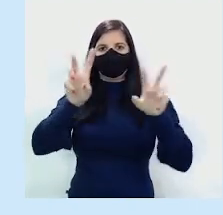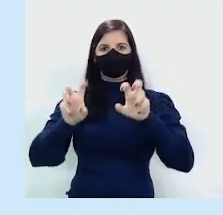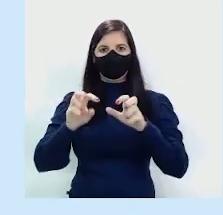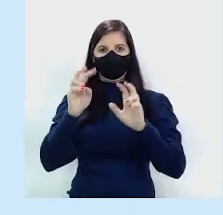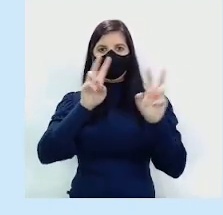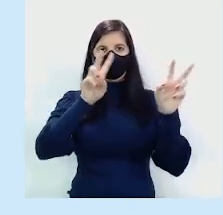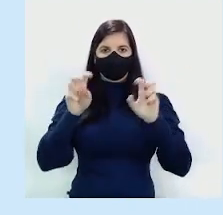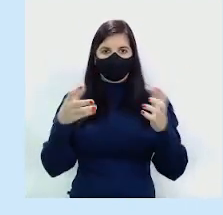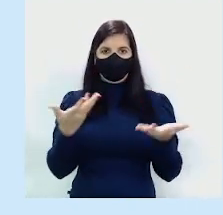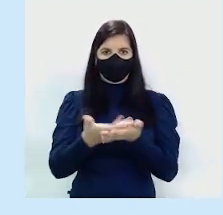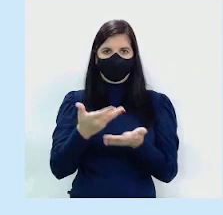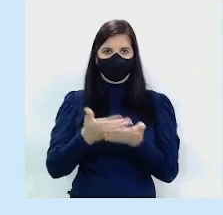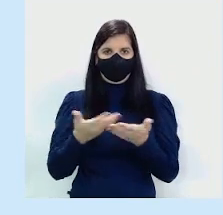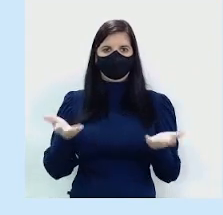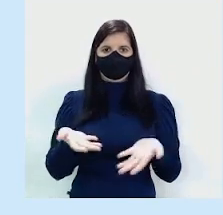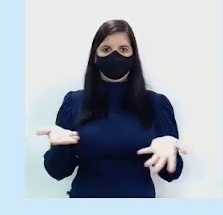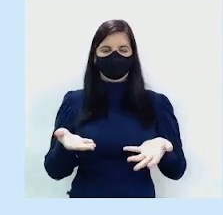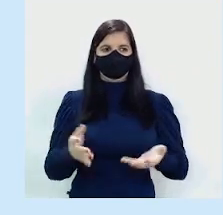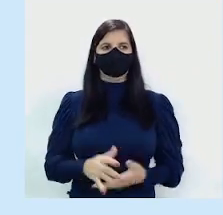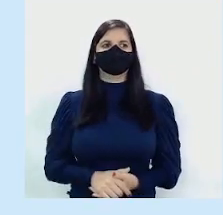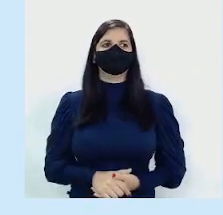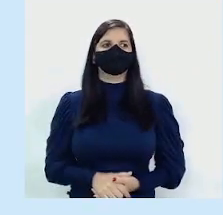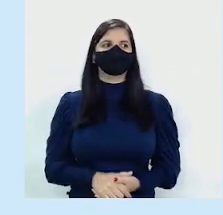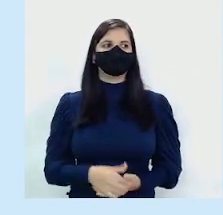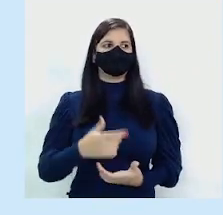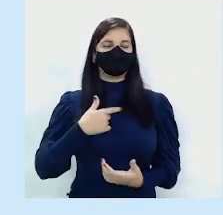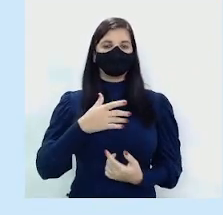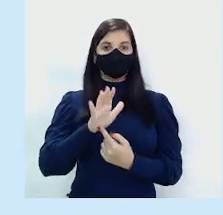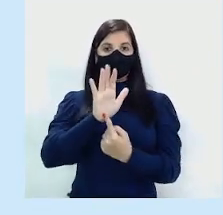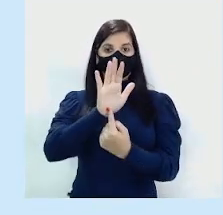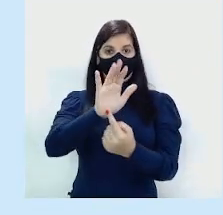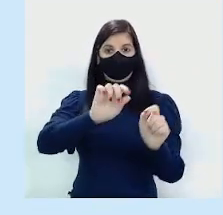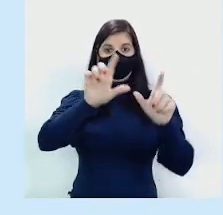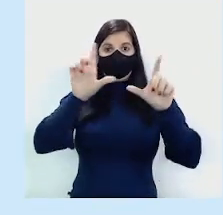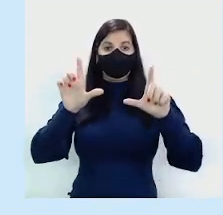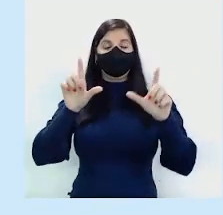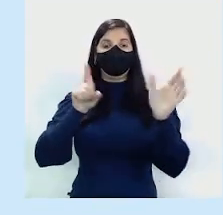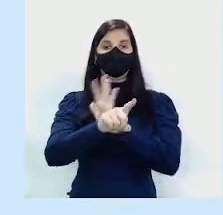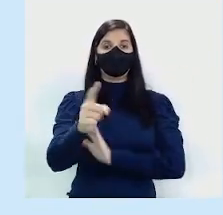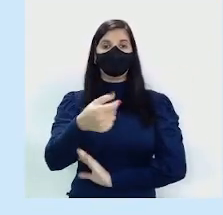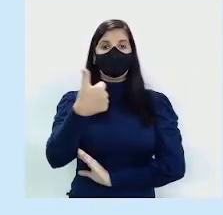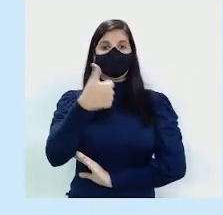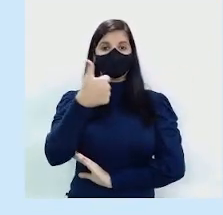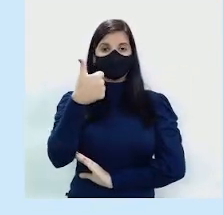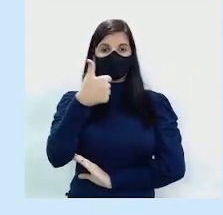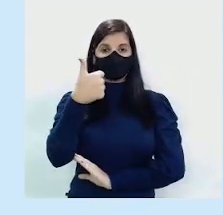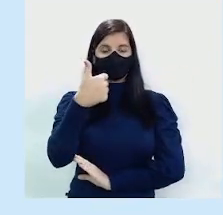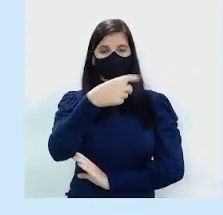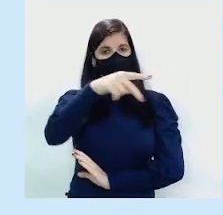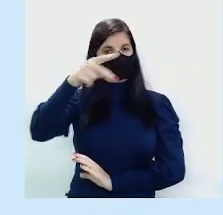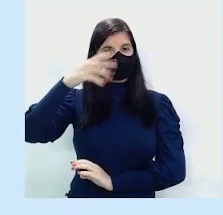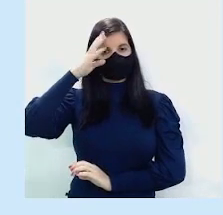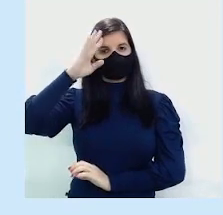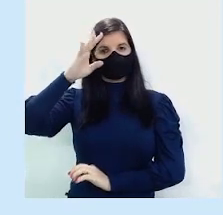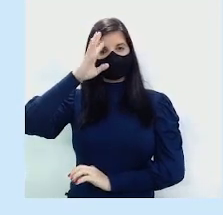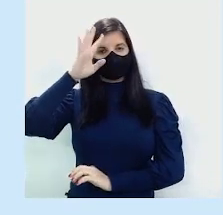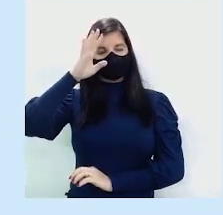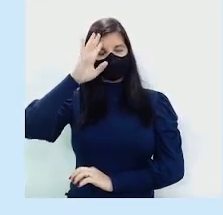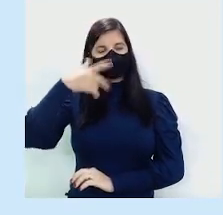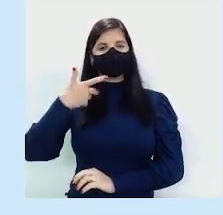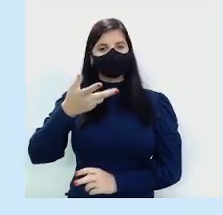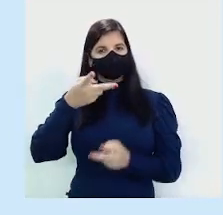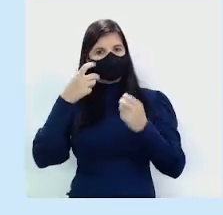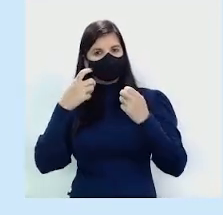este tema da aula de hoje, certo? E aí vamos ver na tela a primeira pergunta para nós refletirmos e entendermos